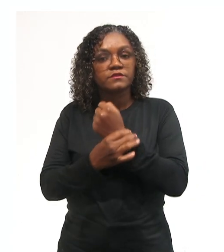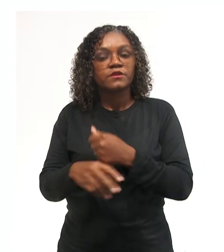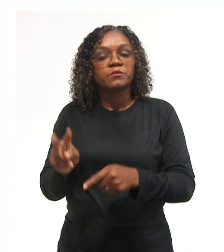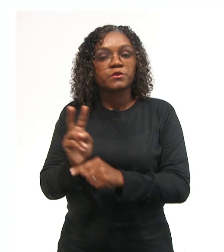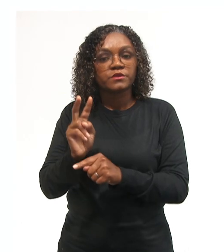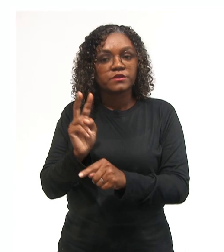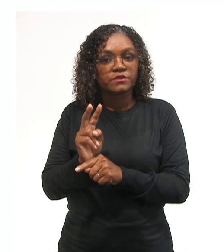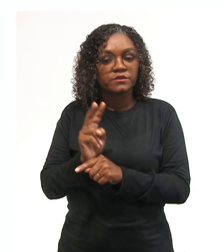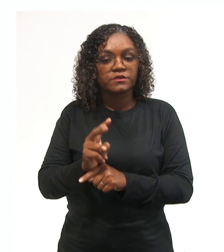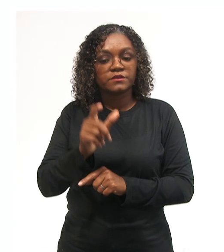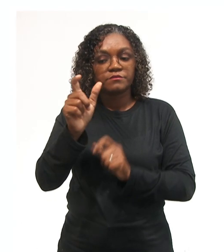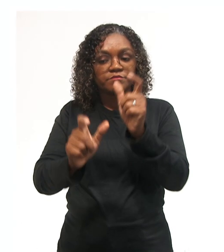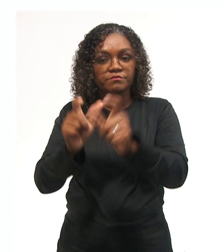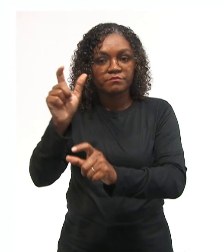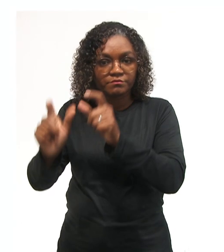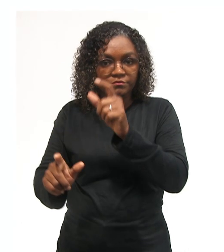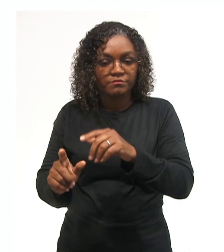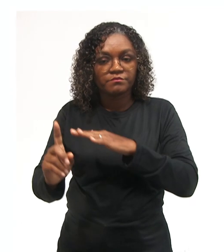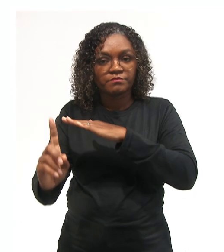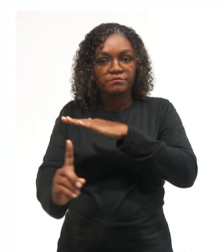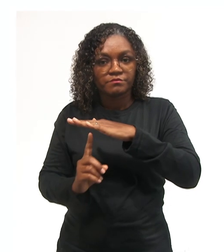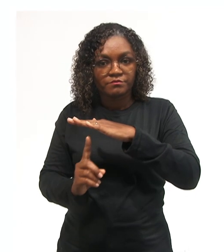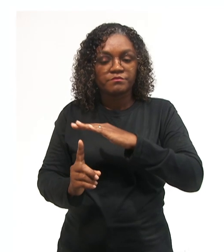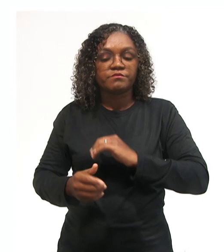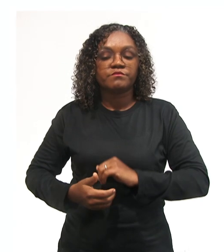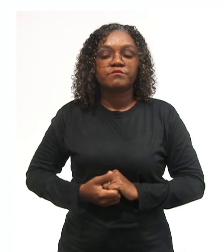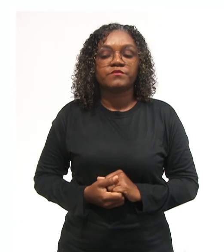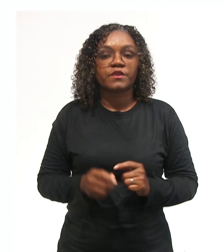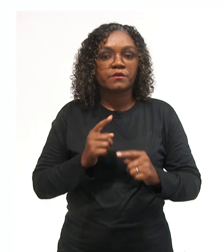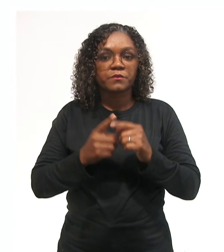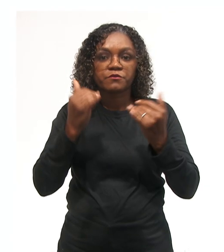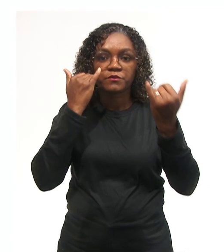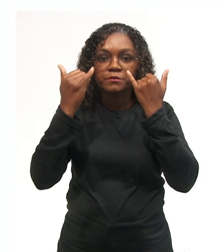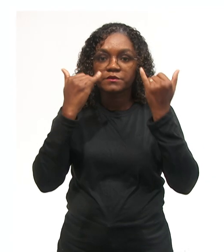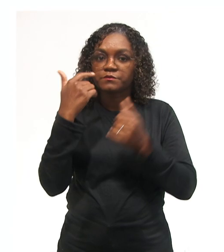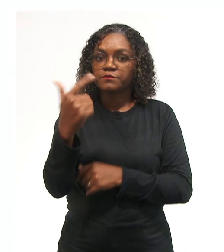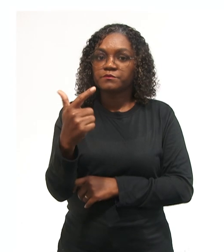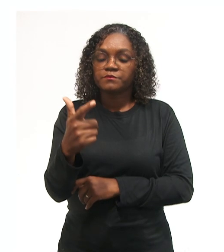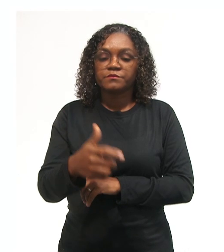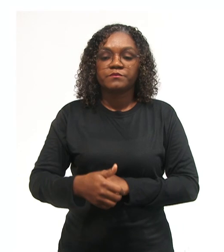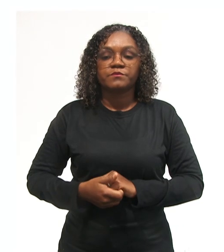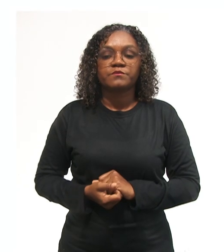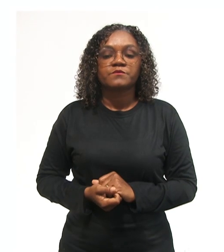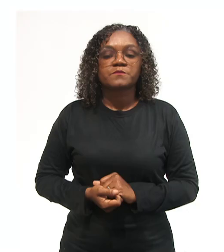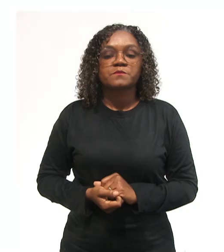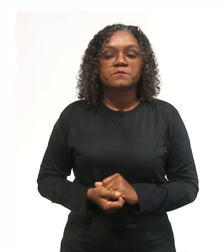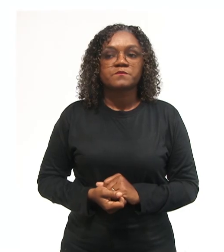os consumidores, que nem sempre têm a mesma informação disponível aos empresários.